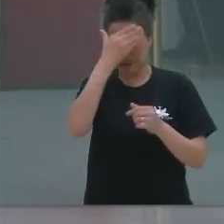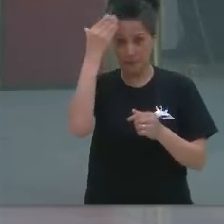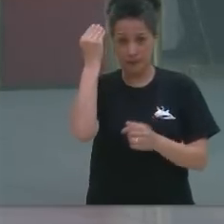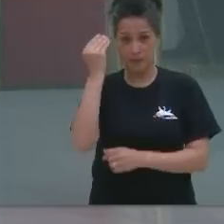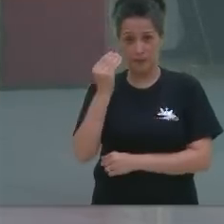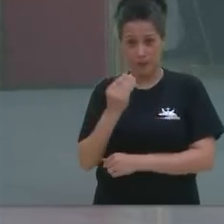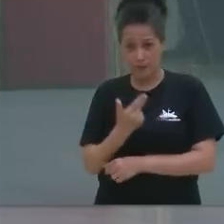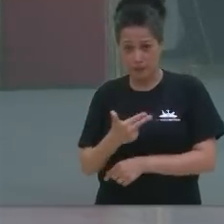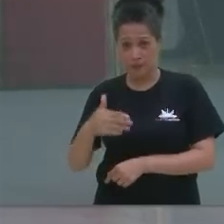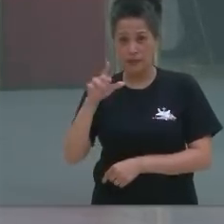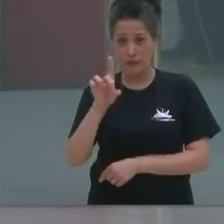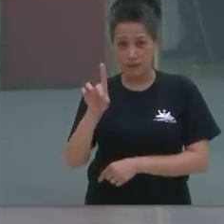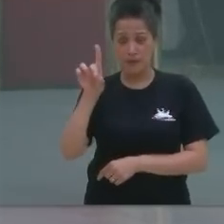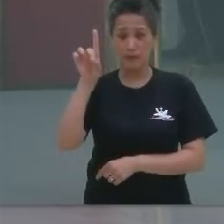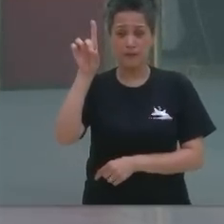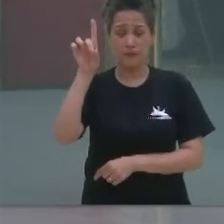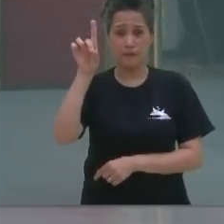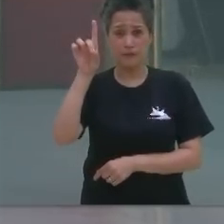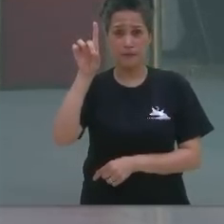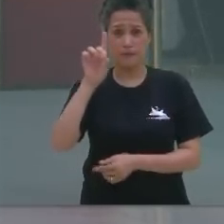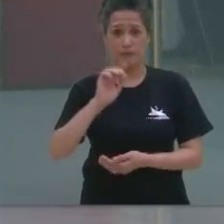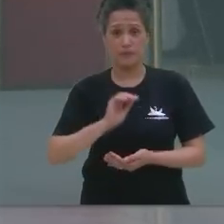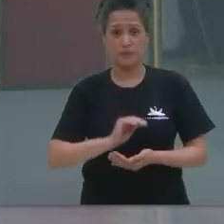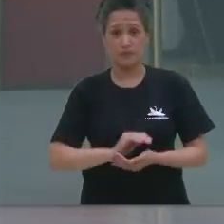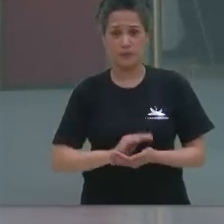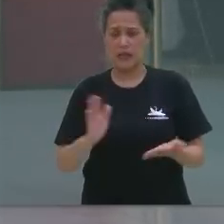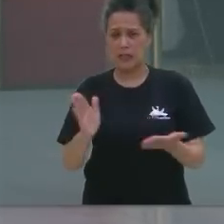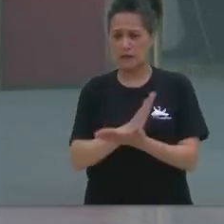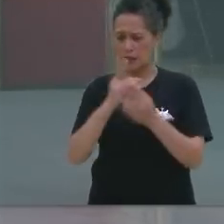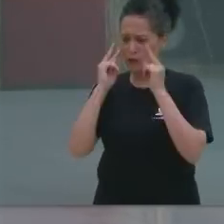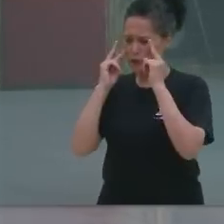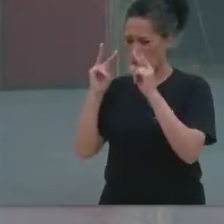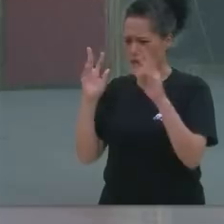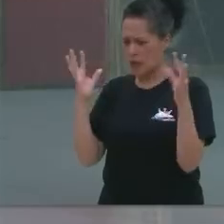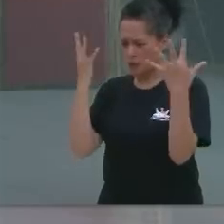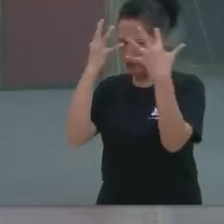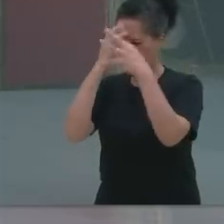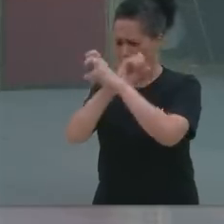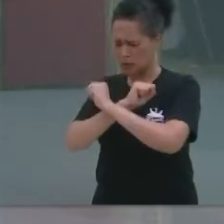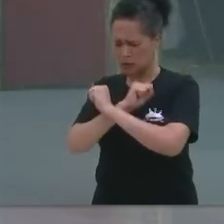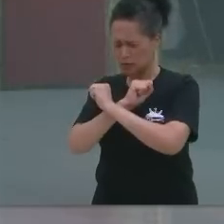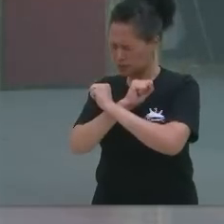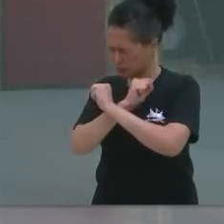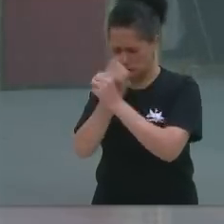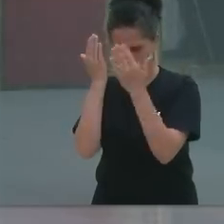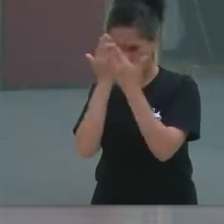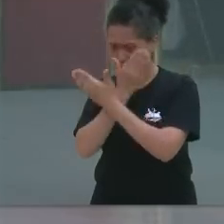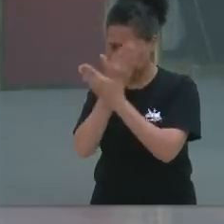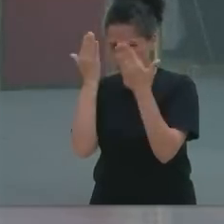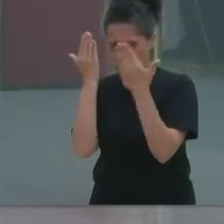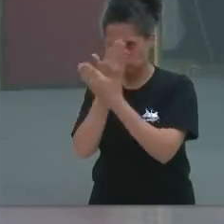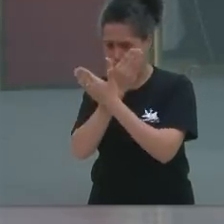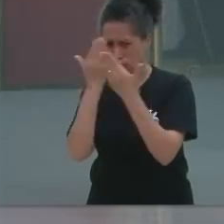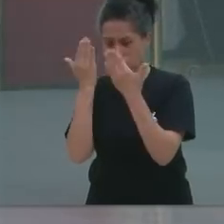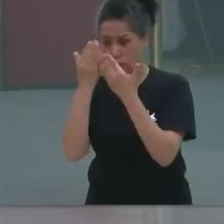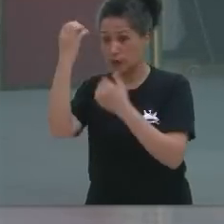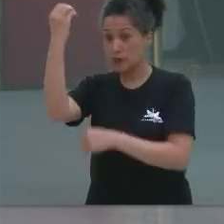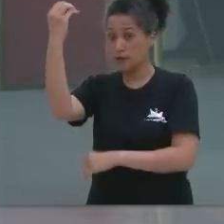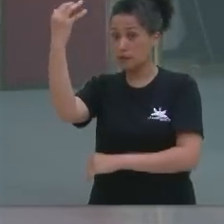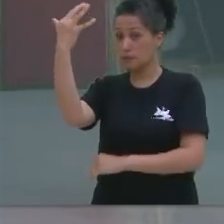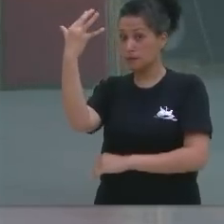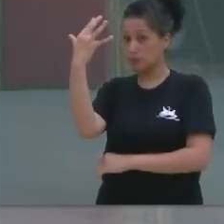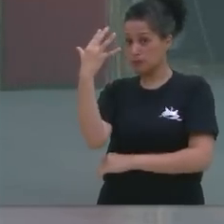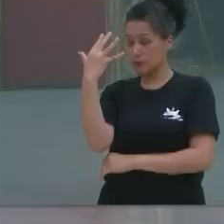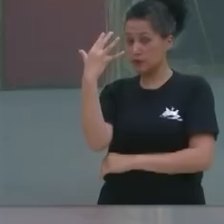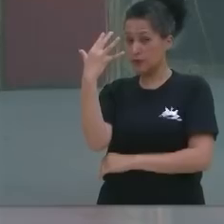Às vezes, olhamos demais para as trevas e não vemos a luz, que por mais escuro